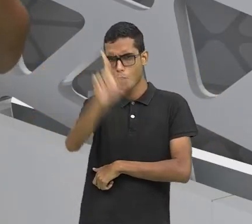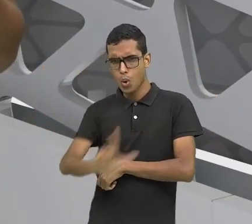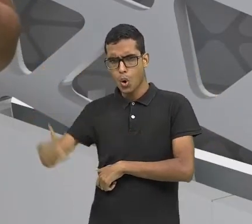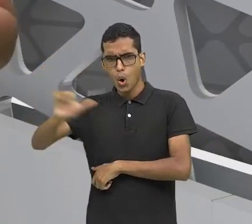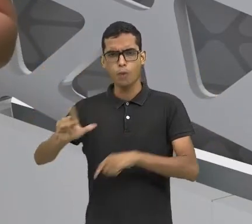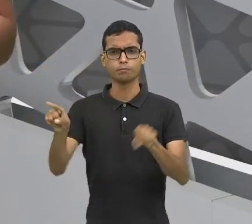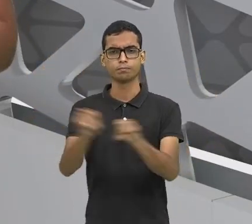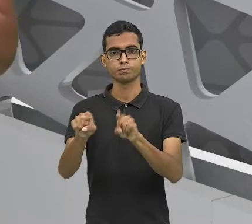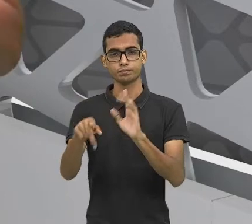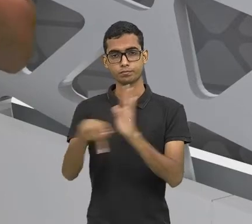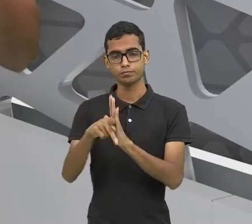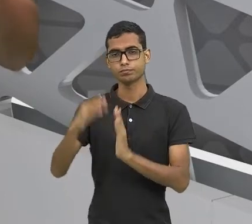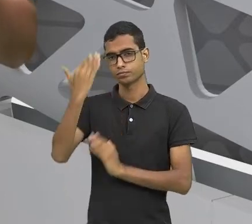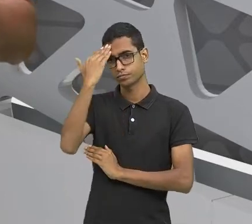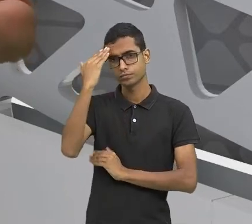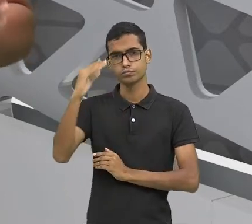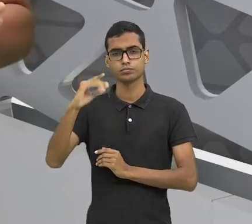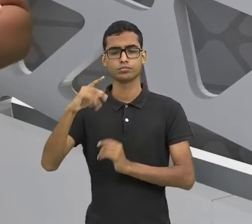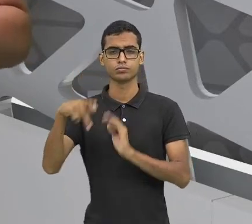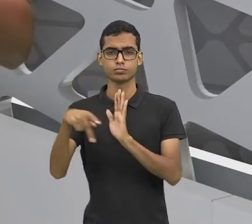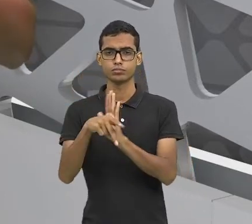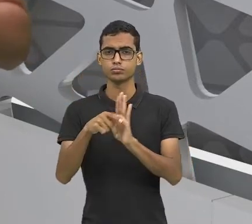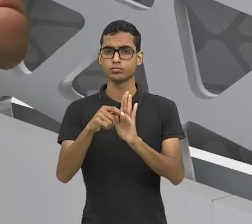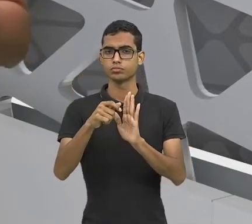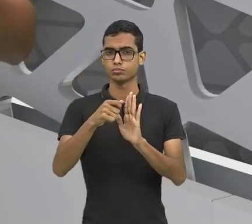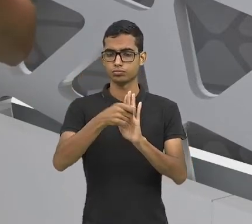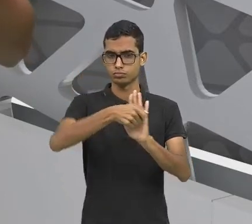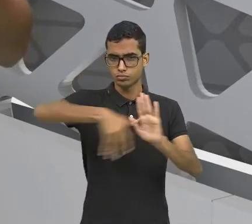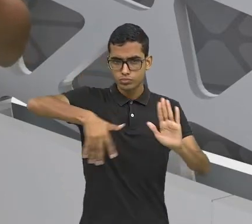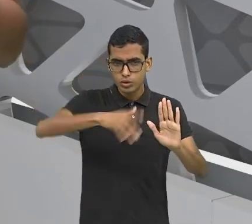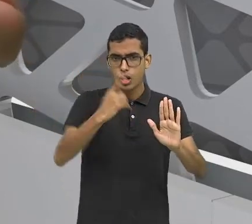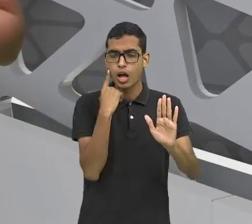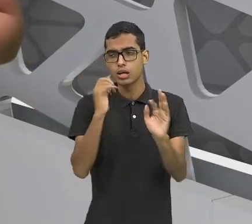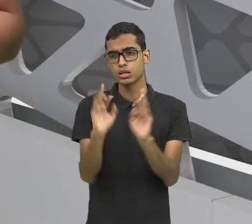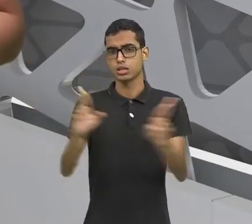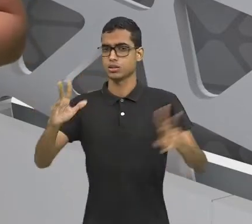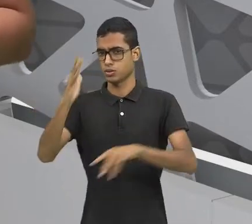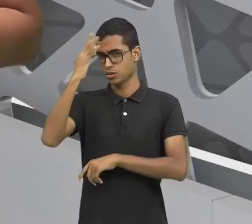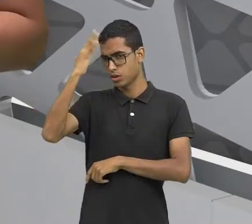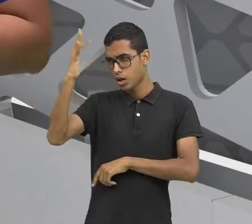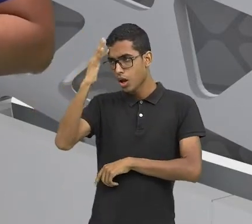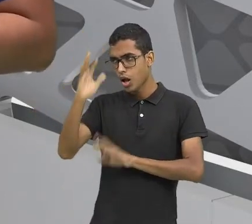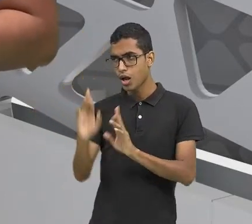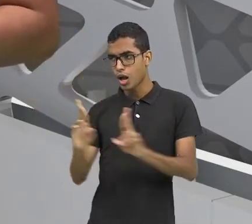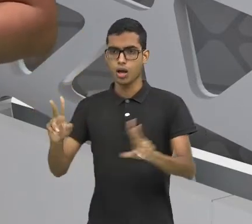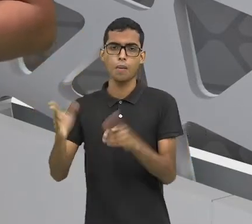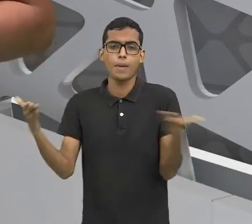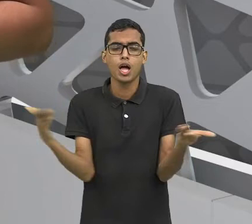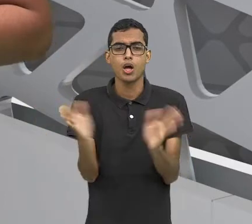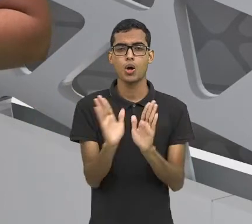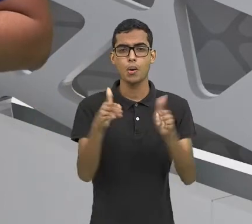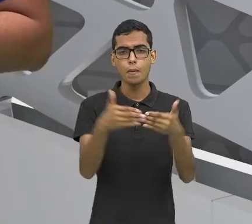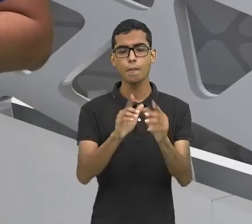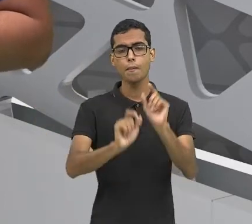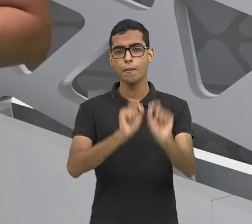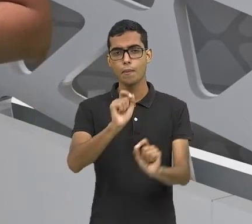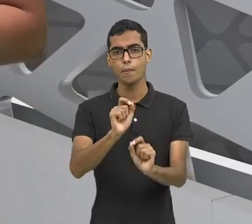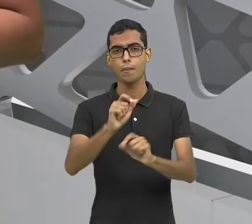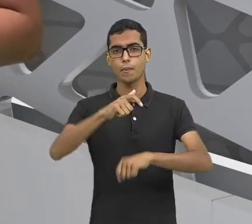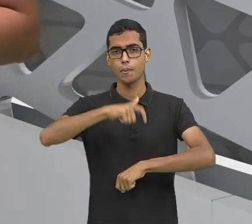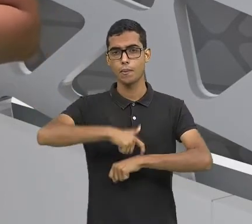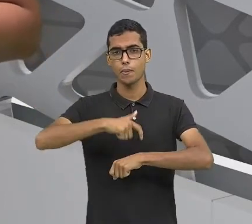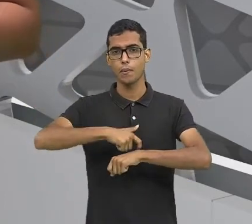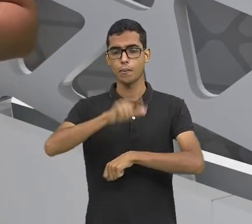no sentido figurado, é diferente, tá bom? Mas a gente está analisando aqui na forma, exatamente no